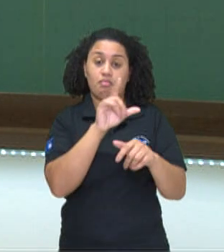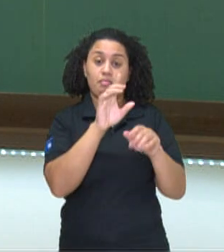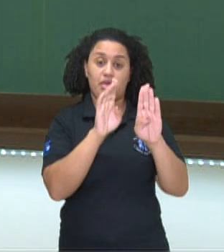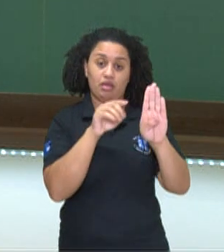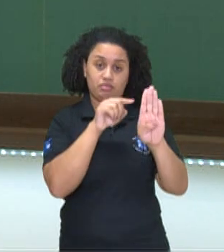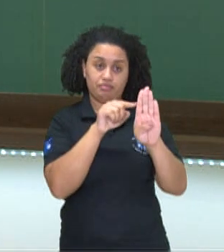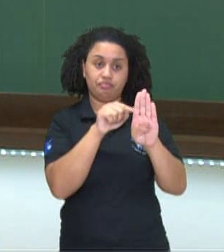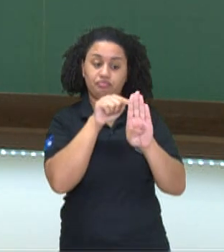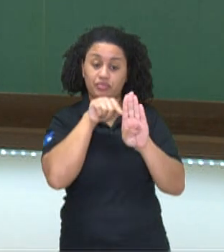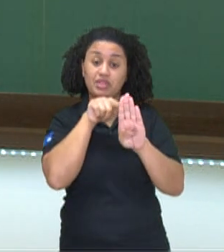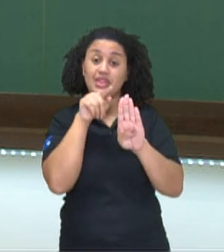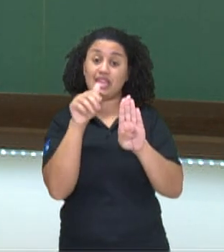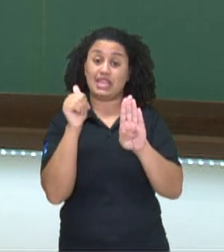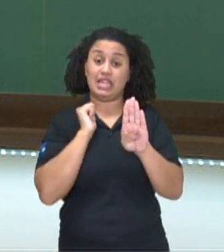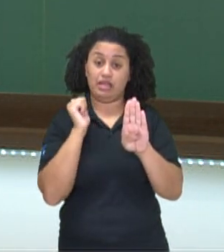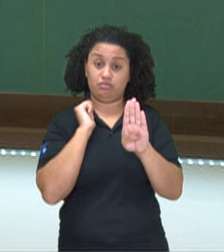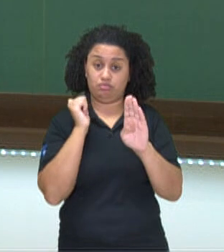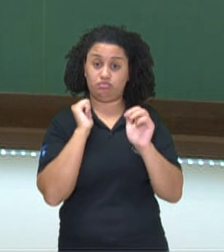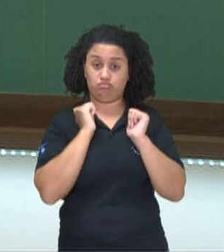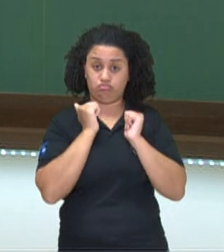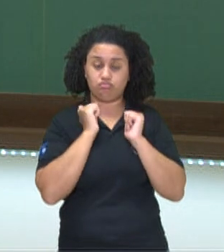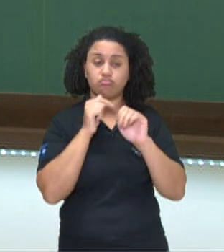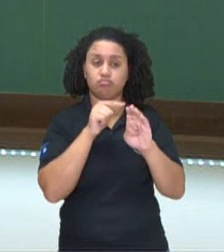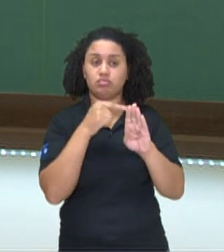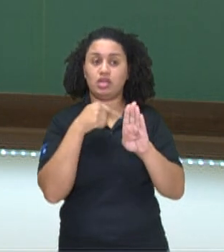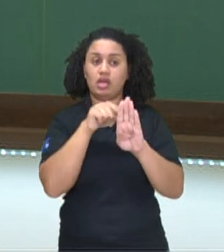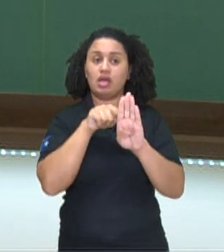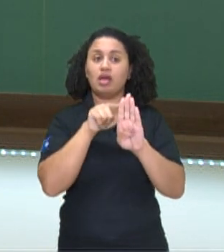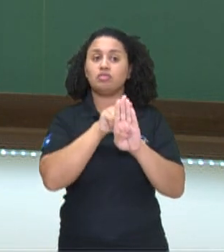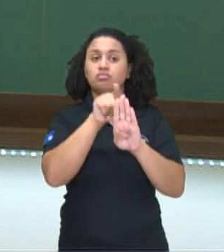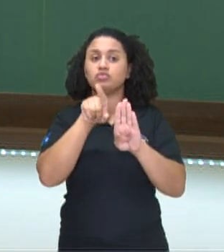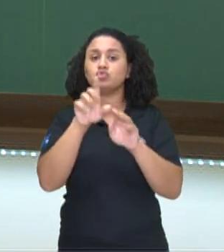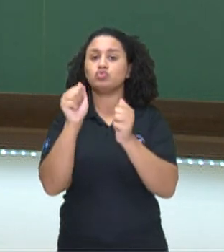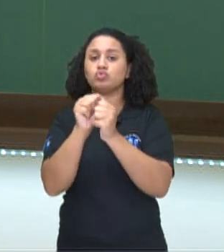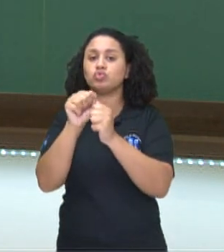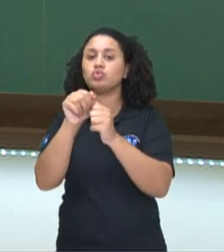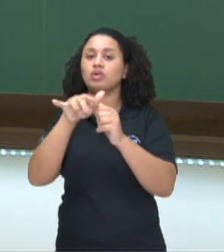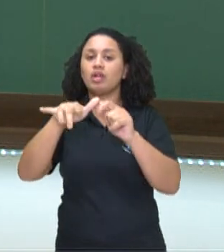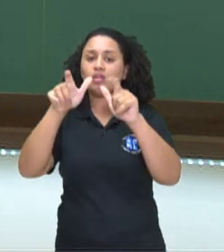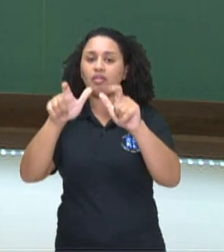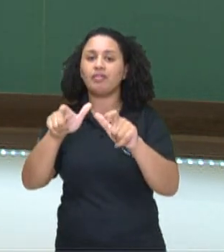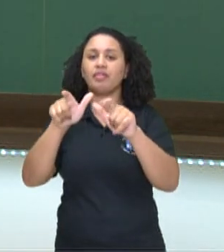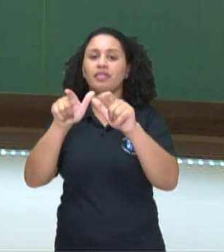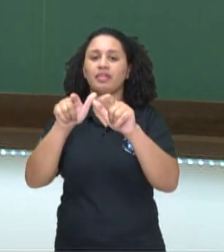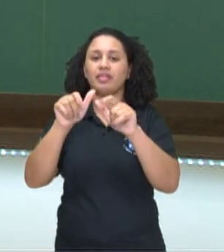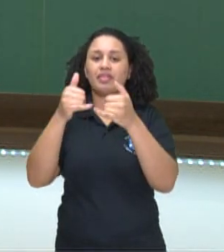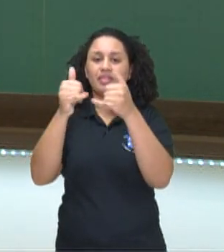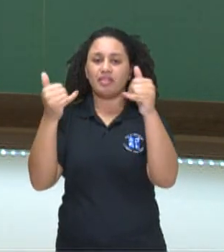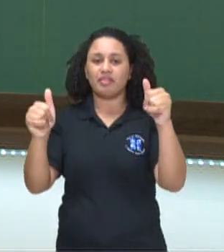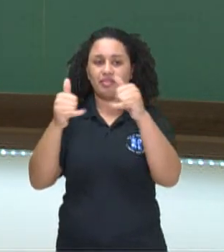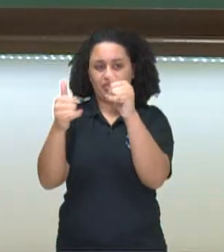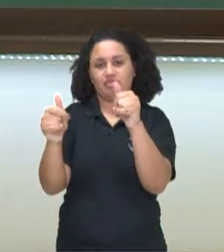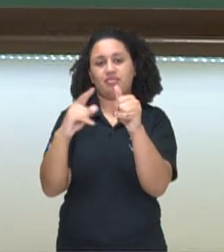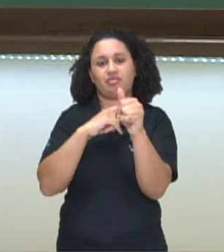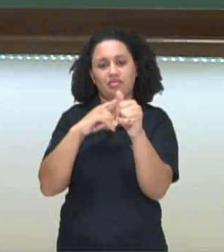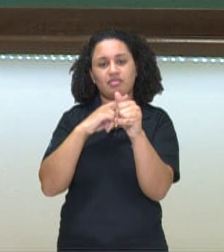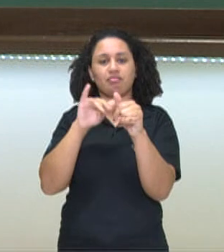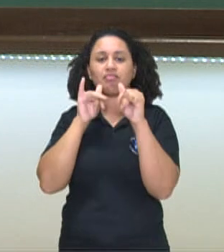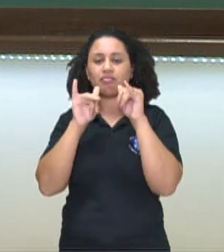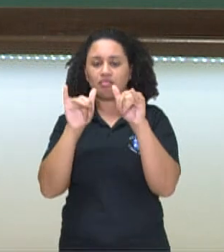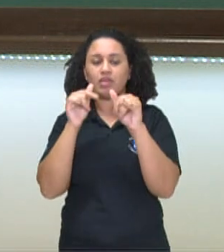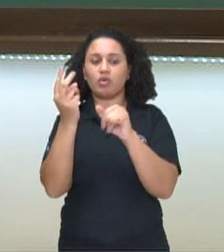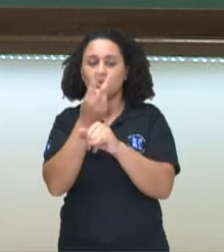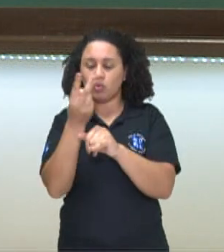neutro, tá? Esse corpo B é ligado a uma fonte de aterramento. Então ele está encostado aqui, os dois